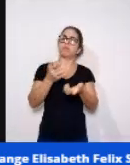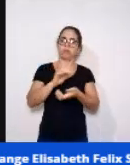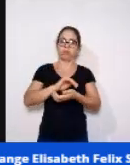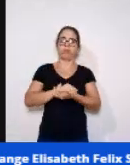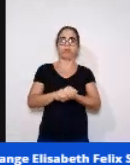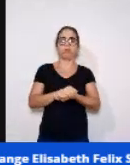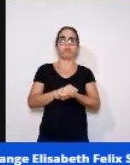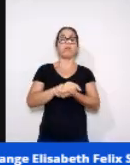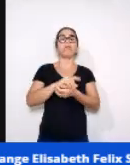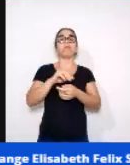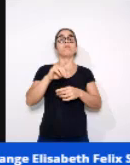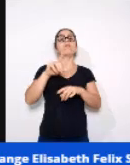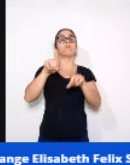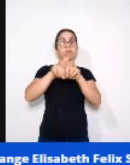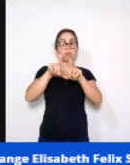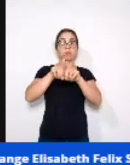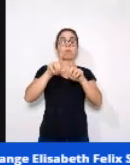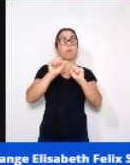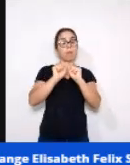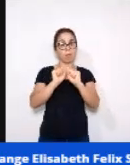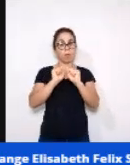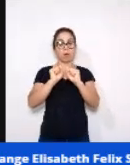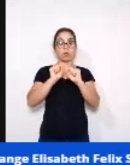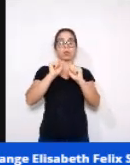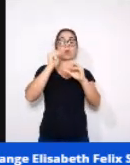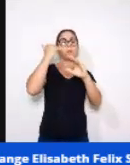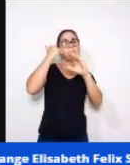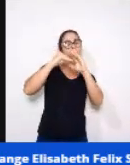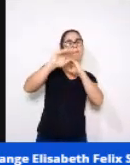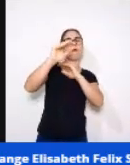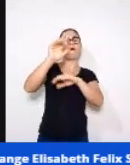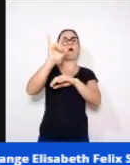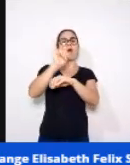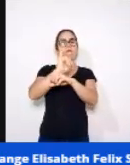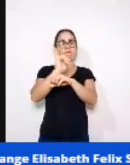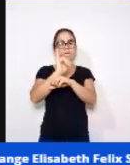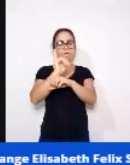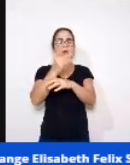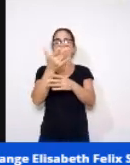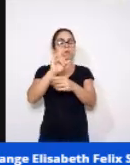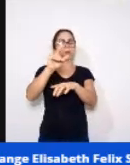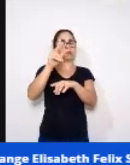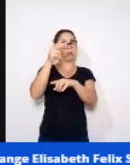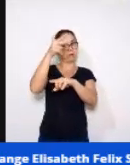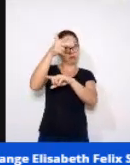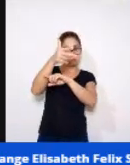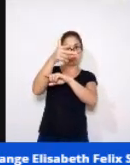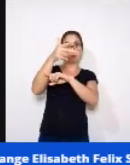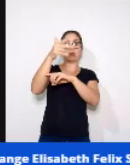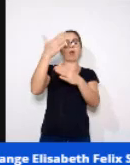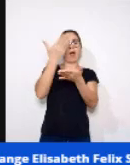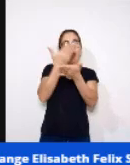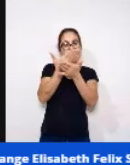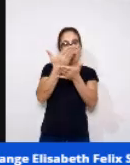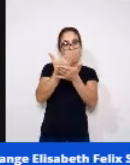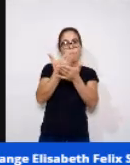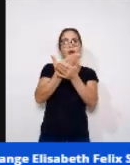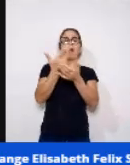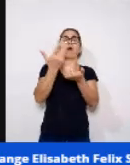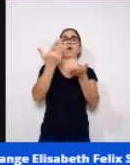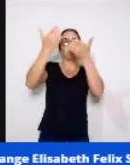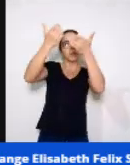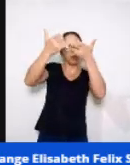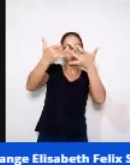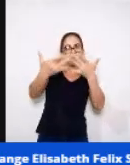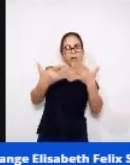Nós podemos mandar videoaulas para fazer uma explicação quando um aluno nos faz uma pergunta,